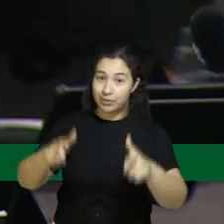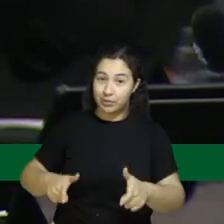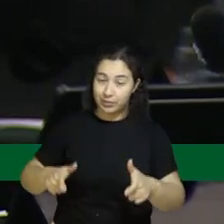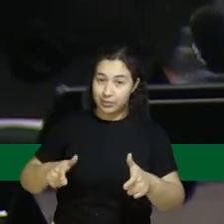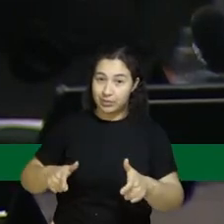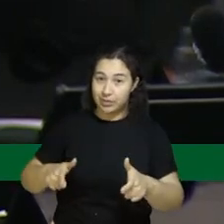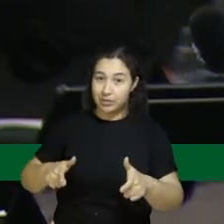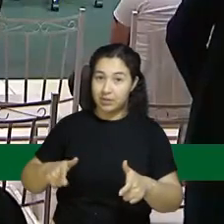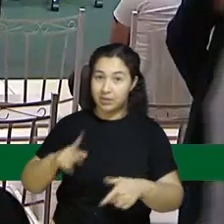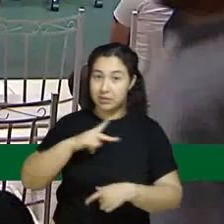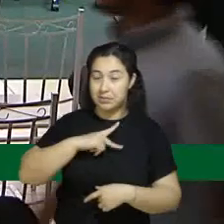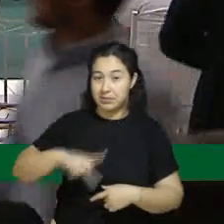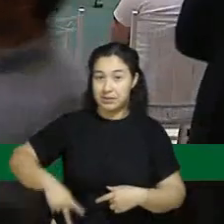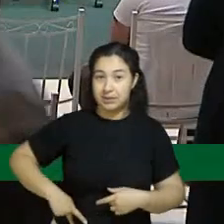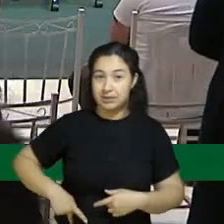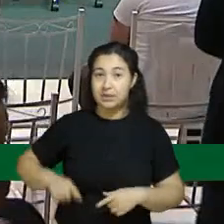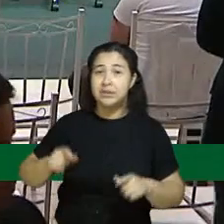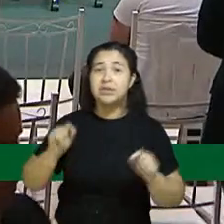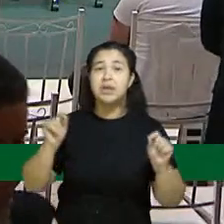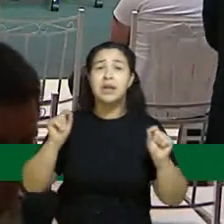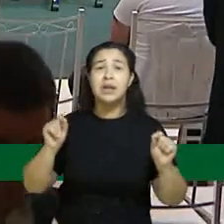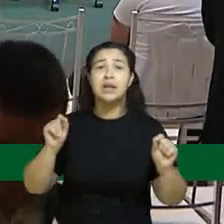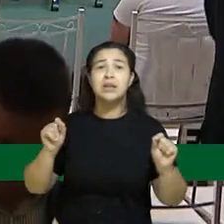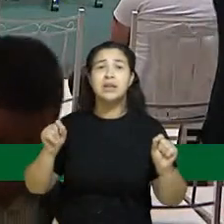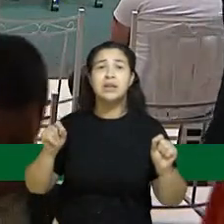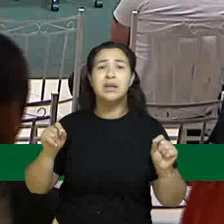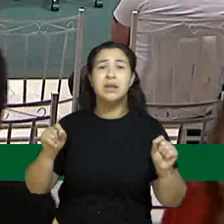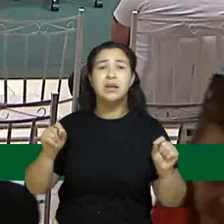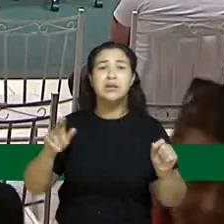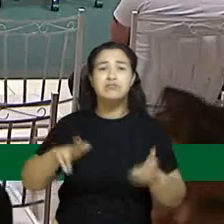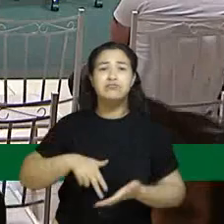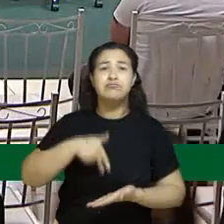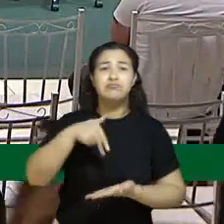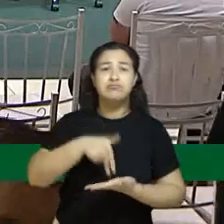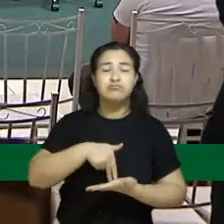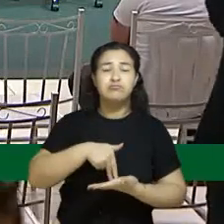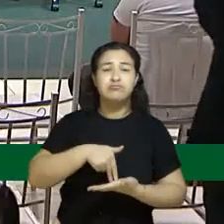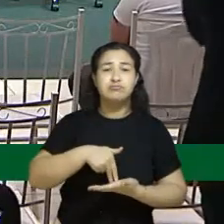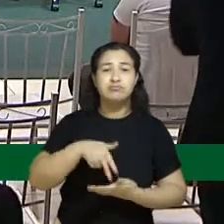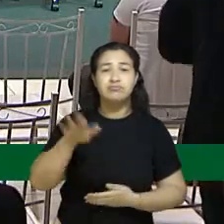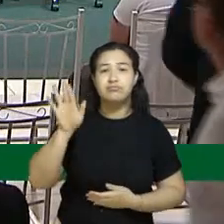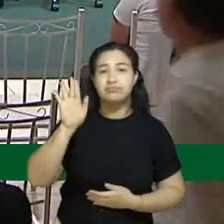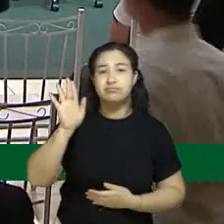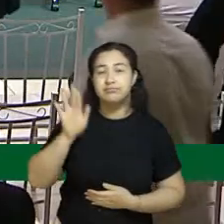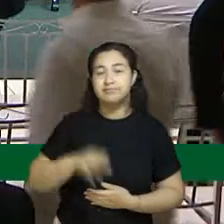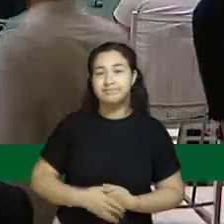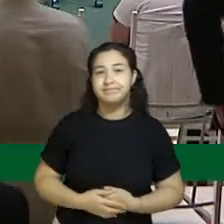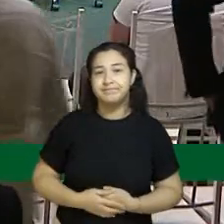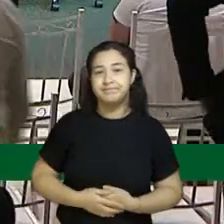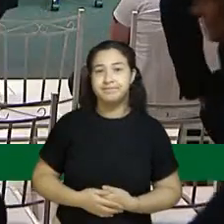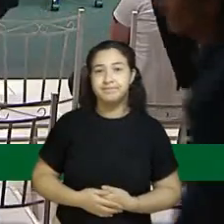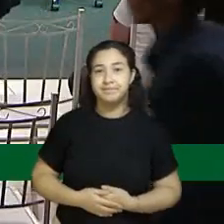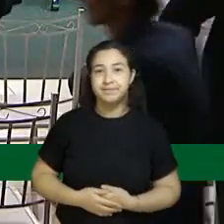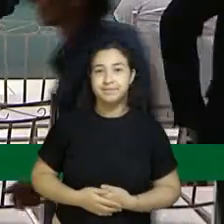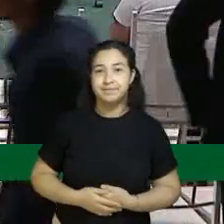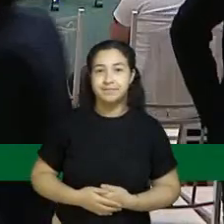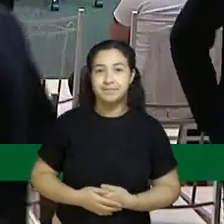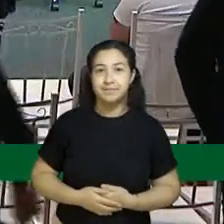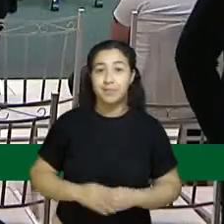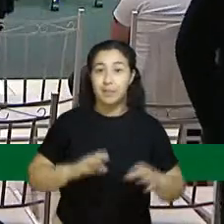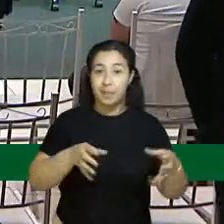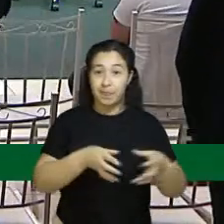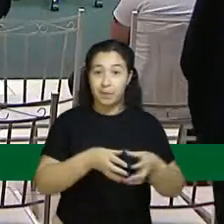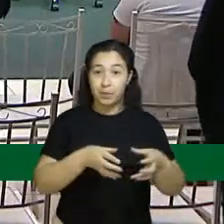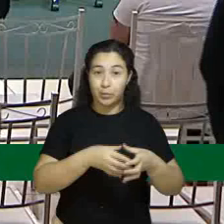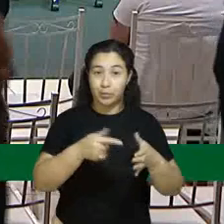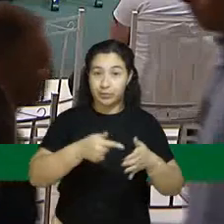Pedrinho? Está onde, Pedro? Levanta aí, Pedrinho. Aí. O clube já foi